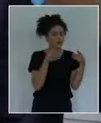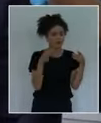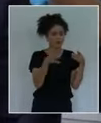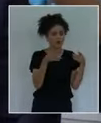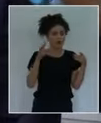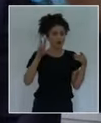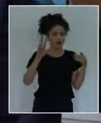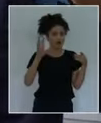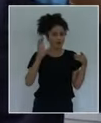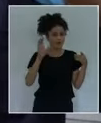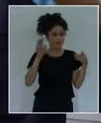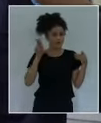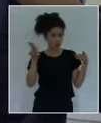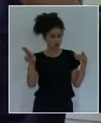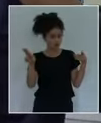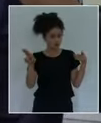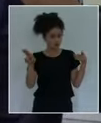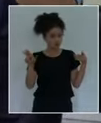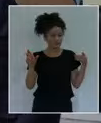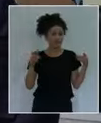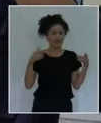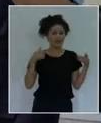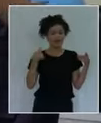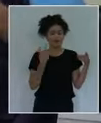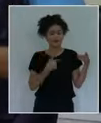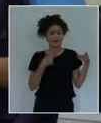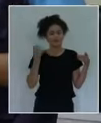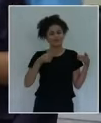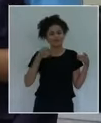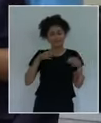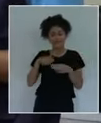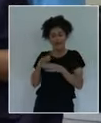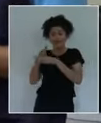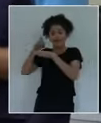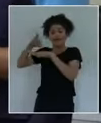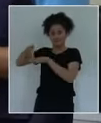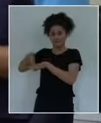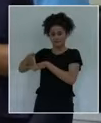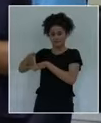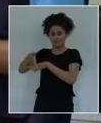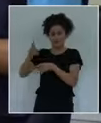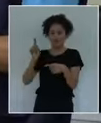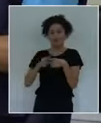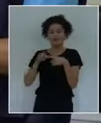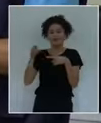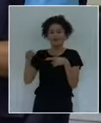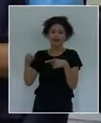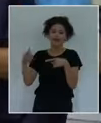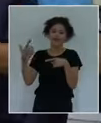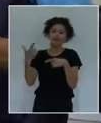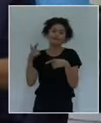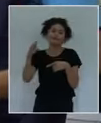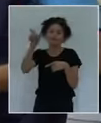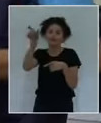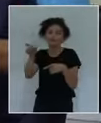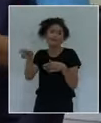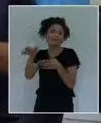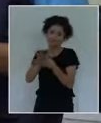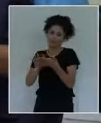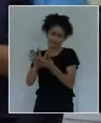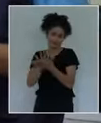aqui, que a gente vai até o local para aguardar, para saber, porque a gente não pode, eles também não tem como informar a gente 100%, aqui está chovendo